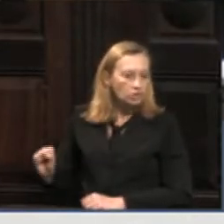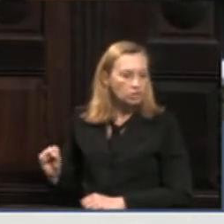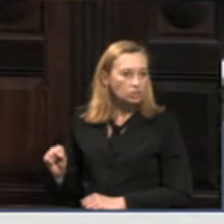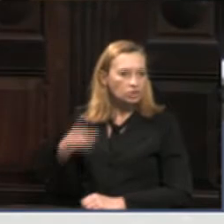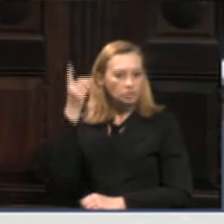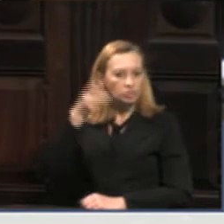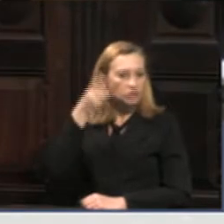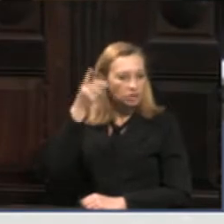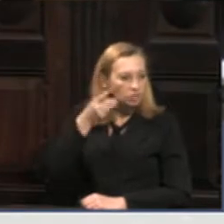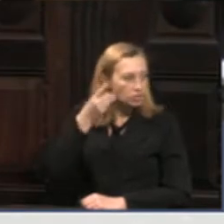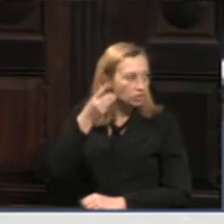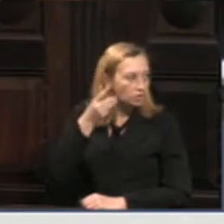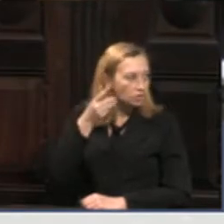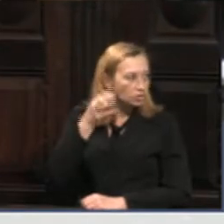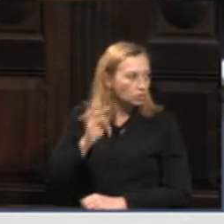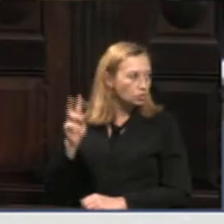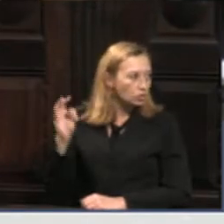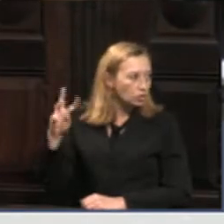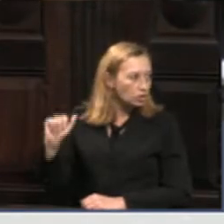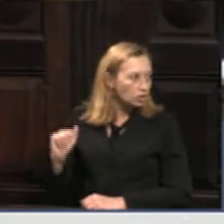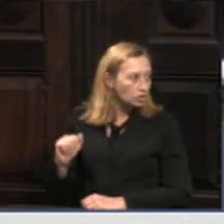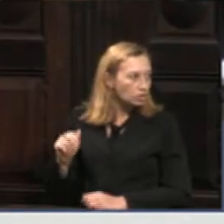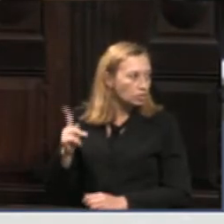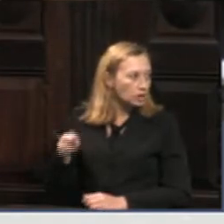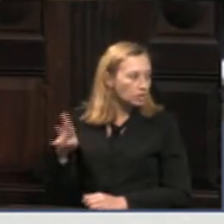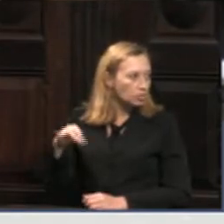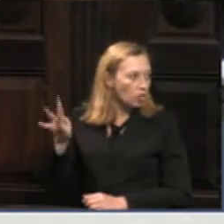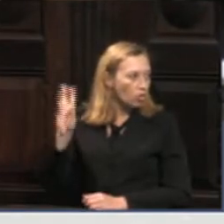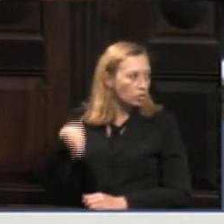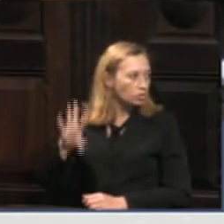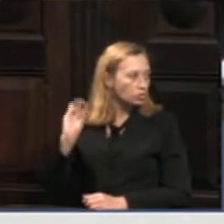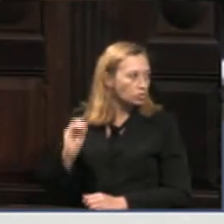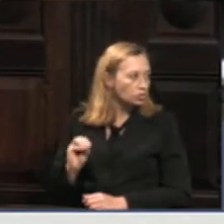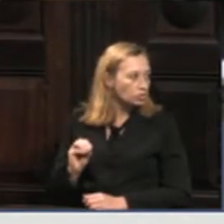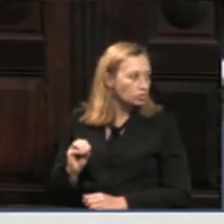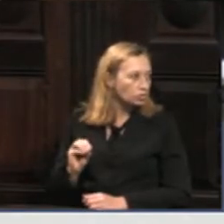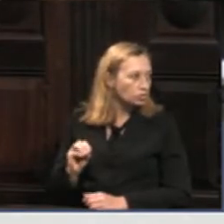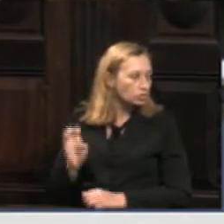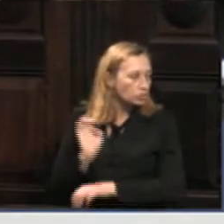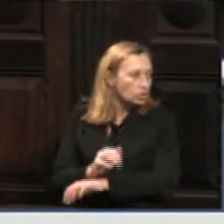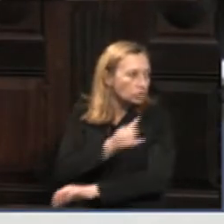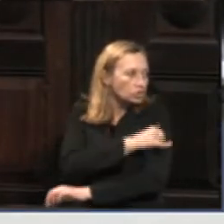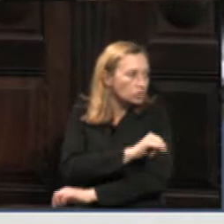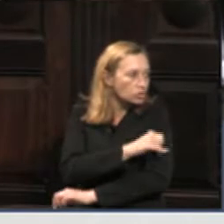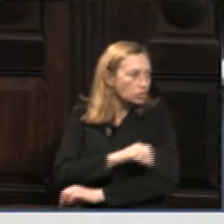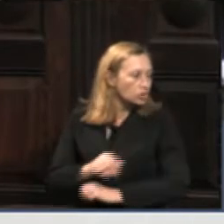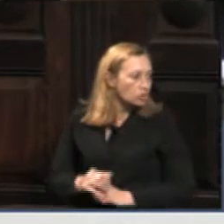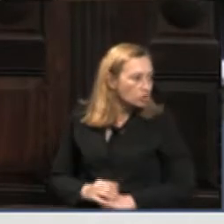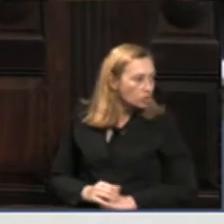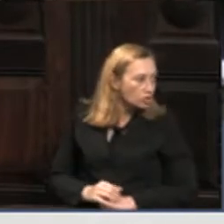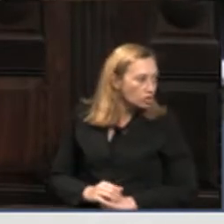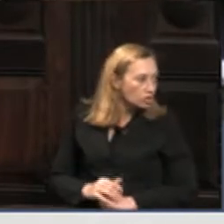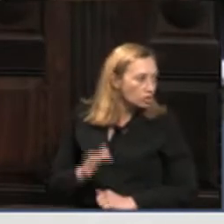autoria do deputado Gustavo Tutuca, que declara patrimônio cultural e material do Estado do Rio de Janeiro as